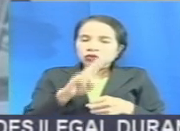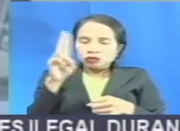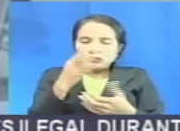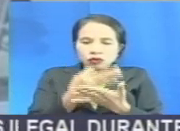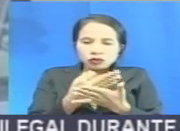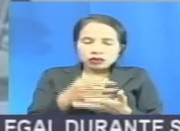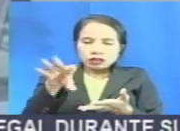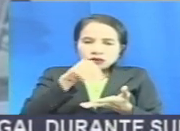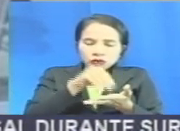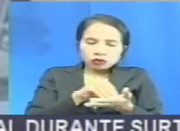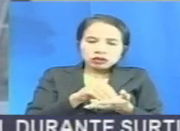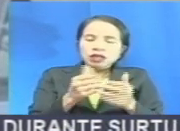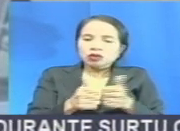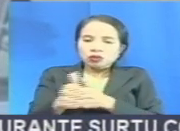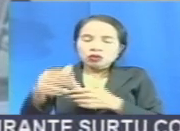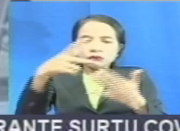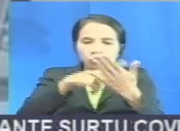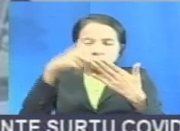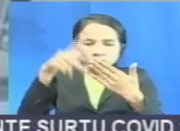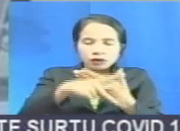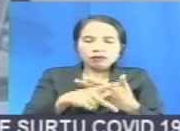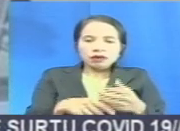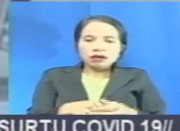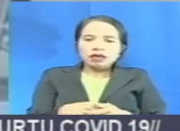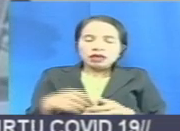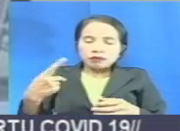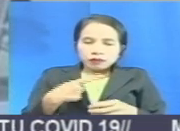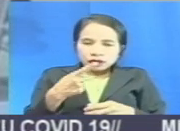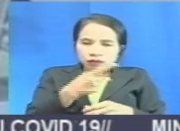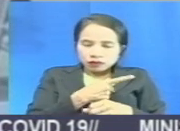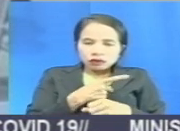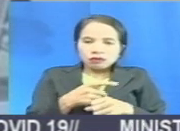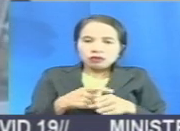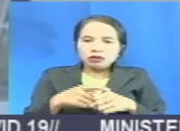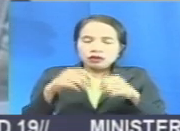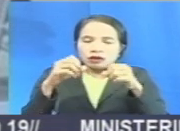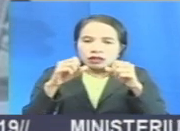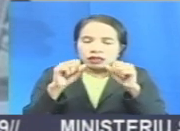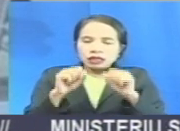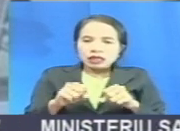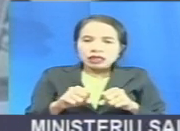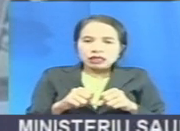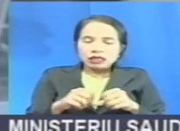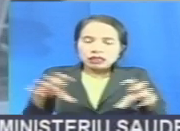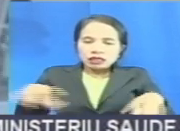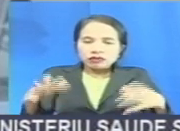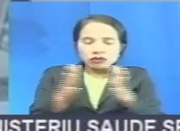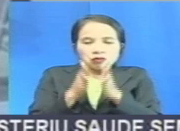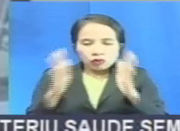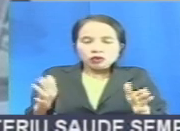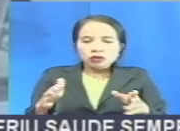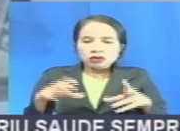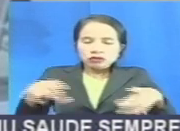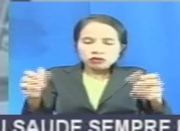né? Por programa. Ah, e da mesma que o Parlamento não é moço. Vantagem boa tira para o cooperativo que